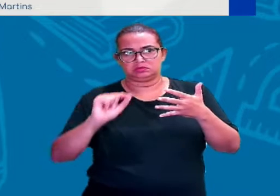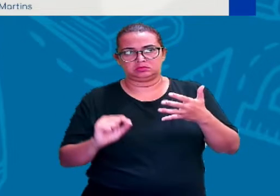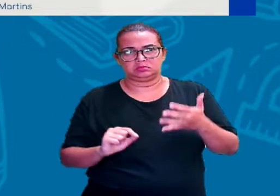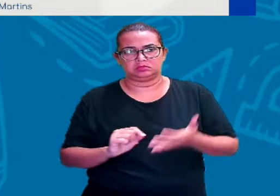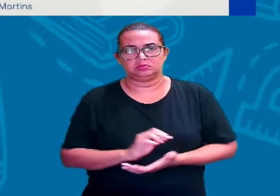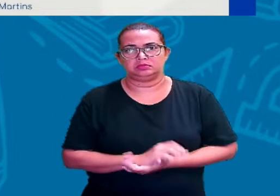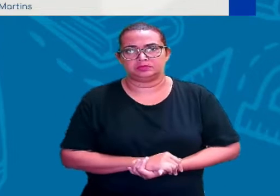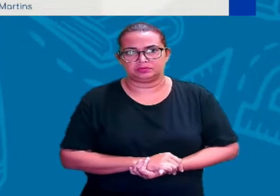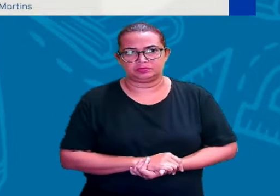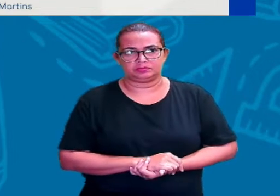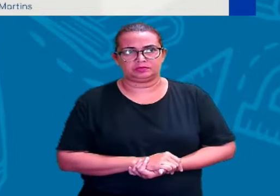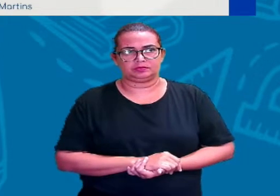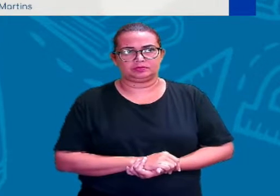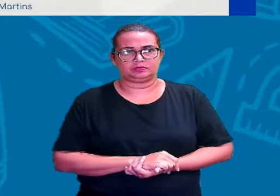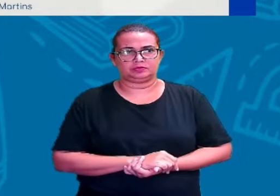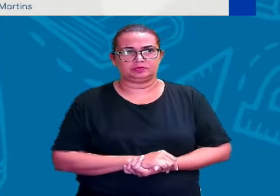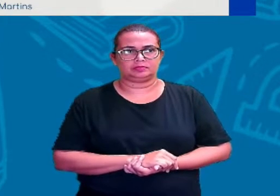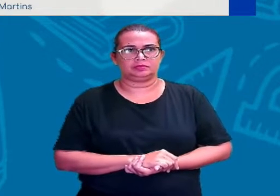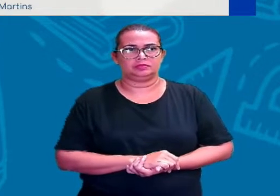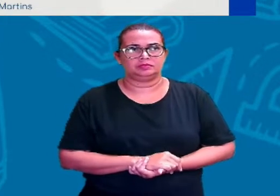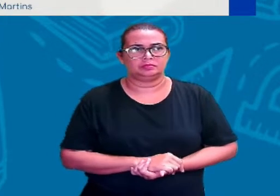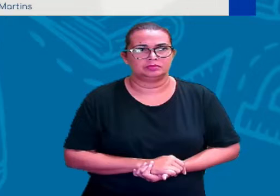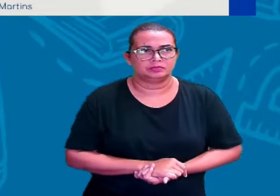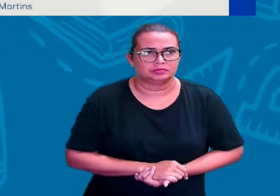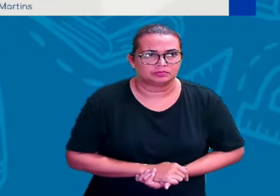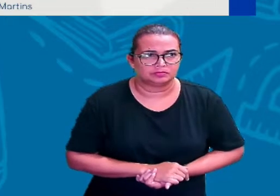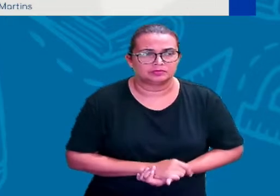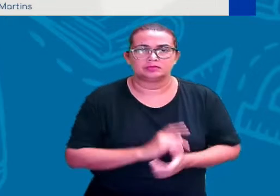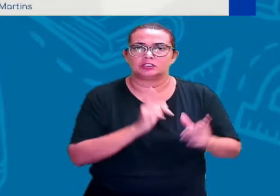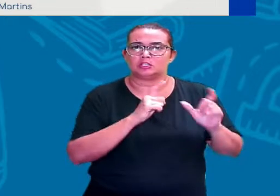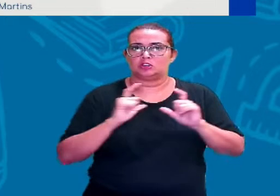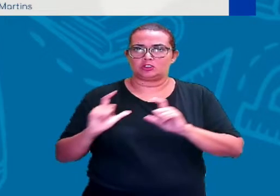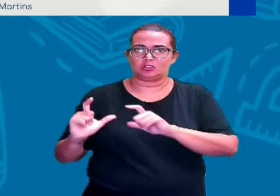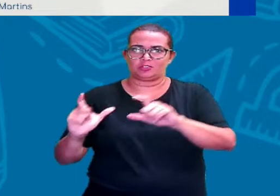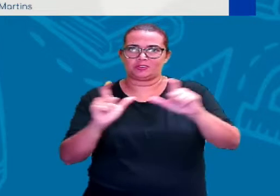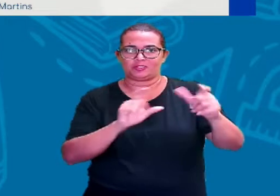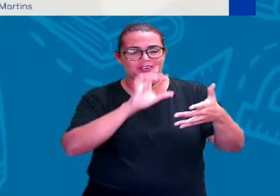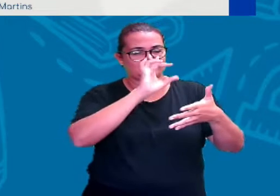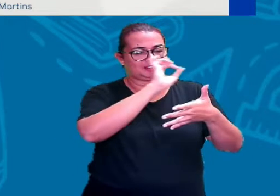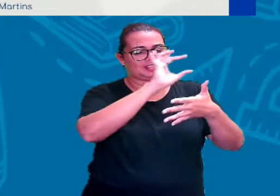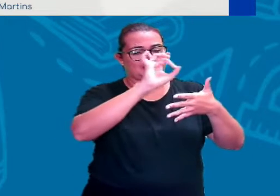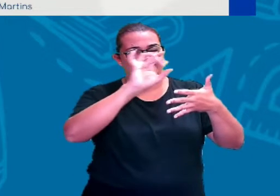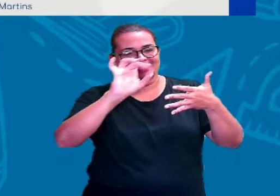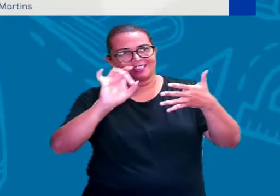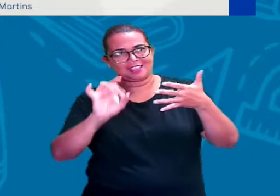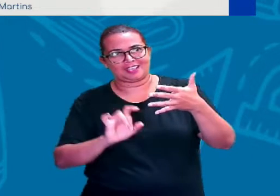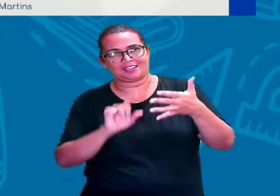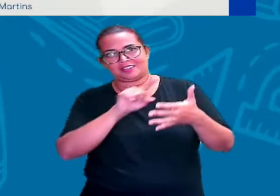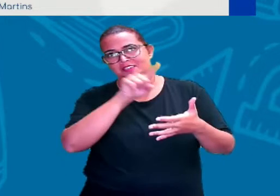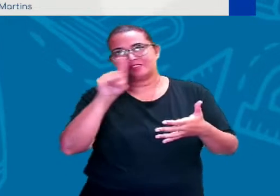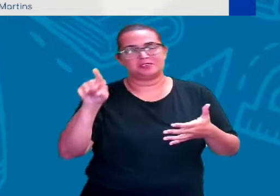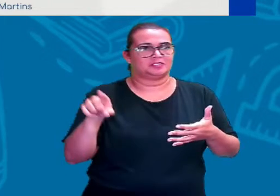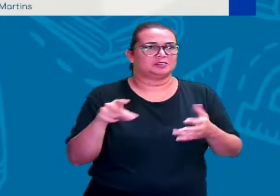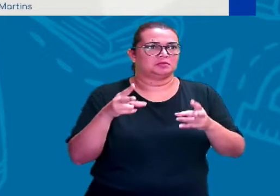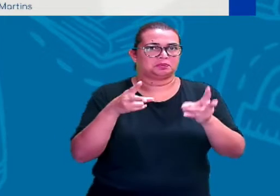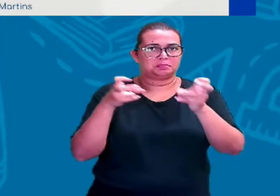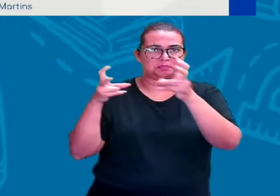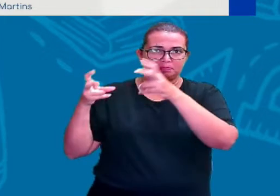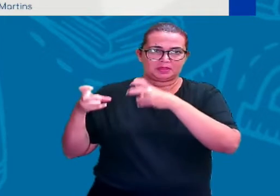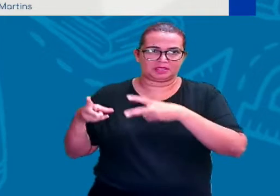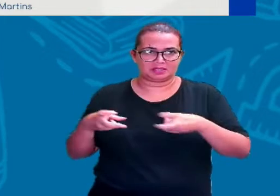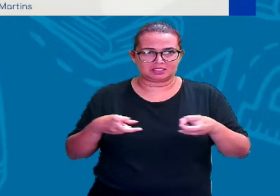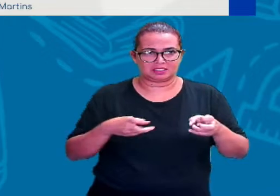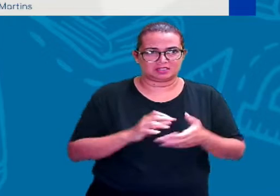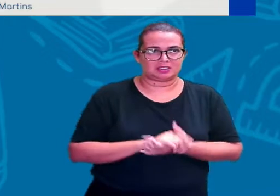Jatobá, Floresta, em Buíque, em Bimirim, em Pesqueira e a gente tem